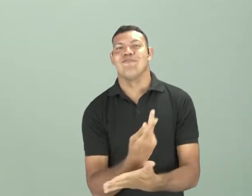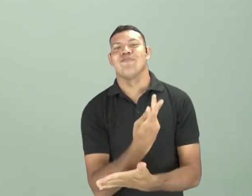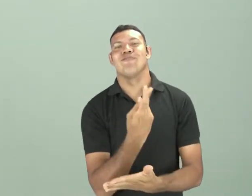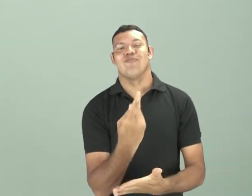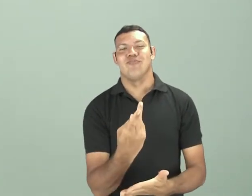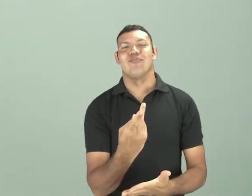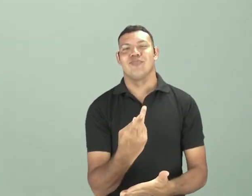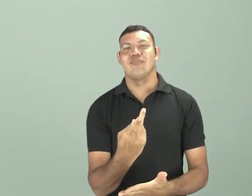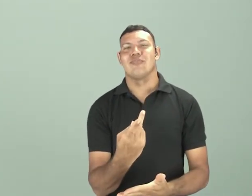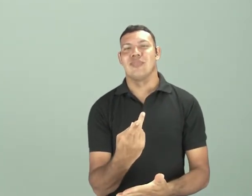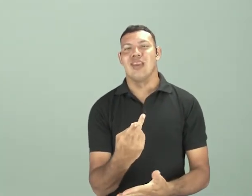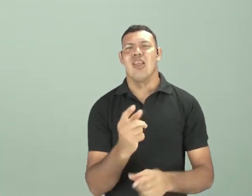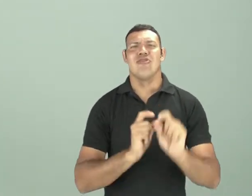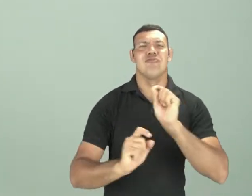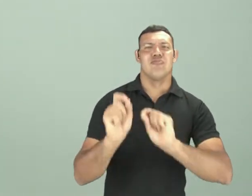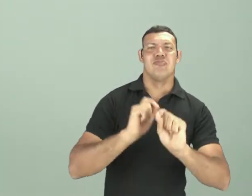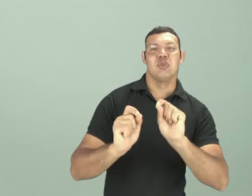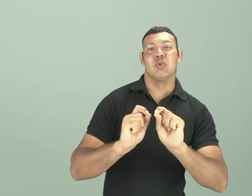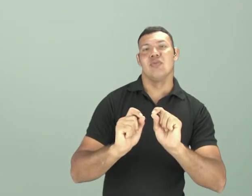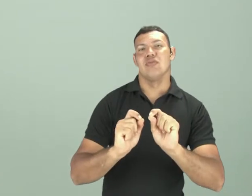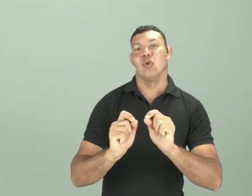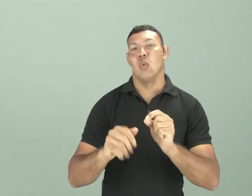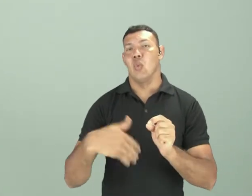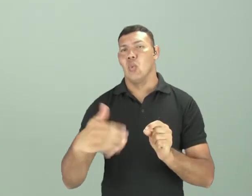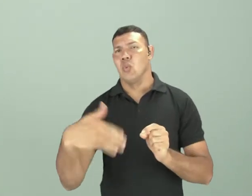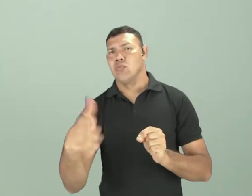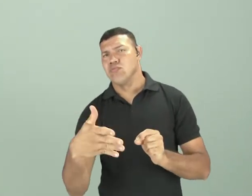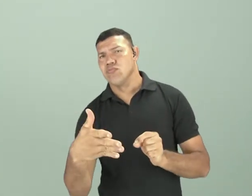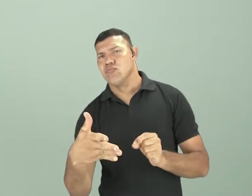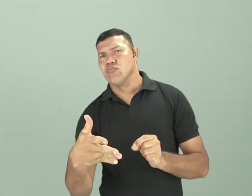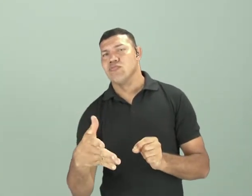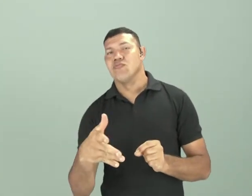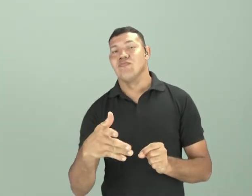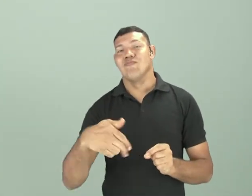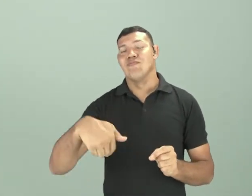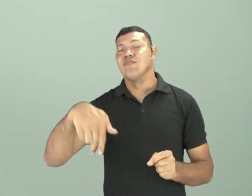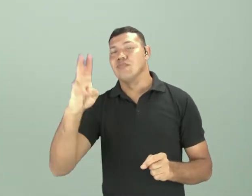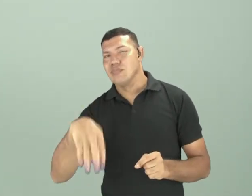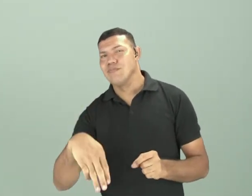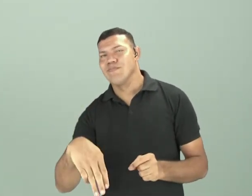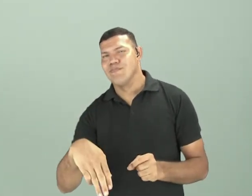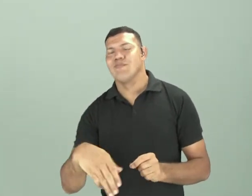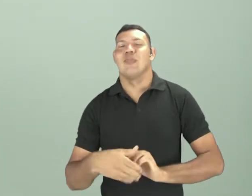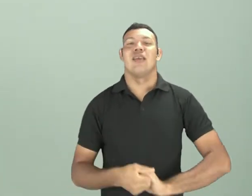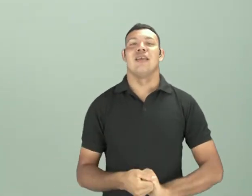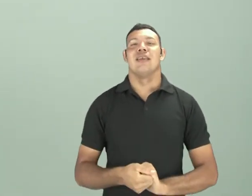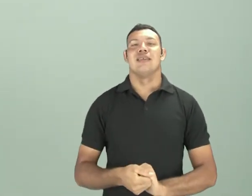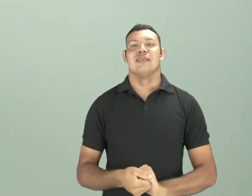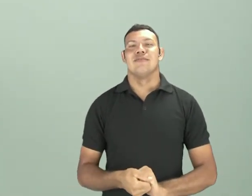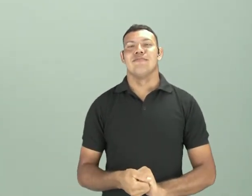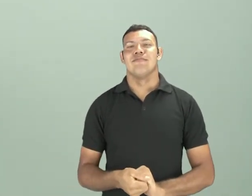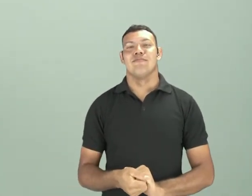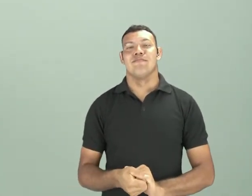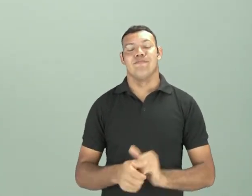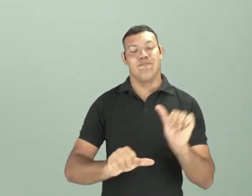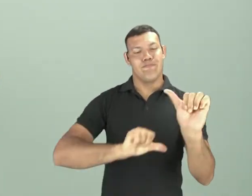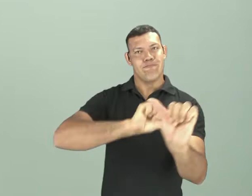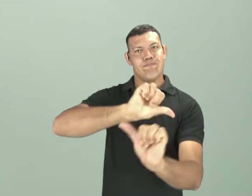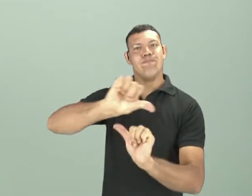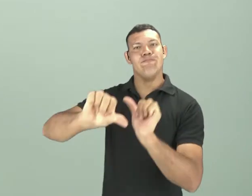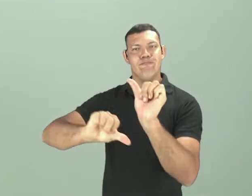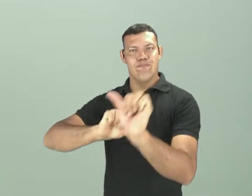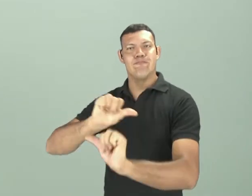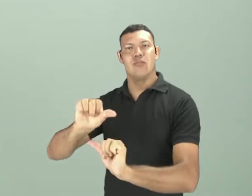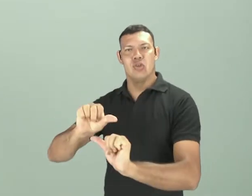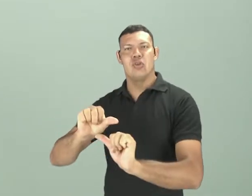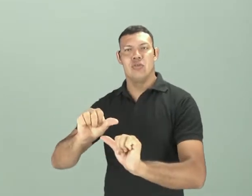Só trazendo o que, como, quando, porquê. Ele pega essa notícia, pega um fato do cotidiano e transforma.